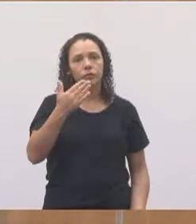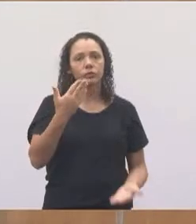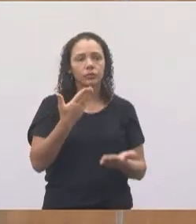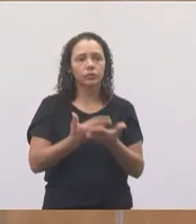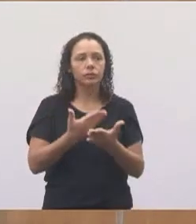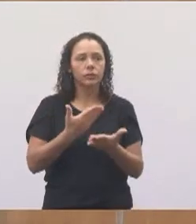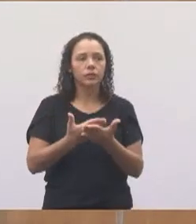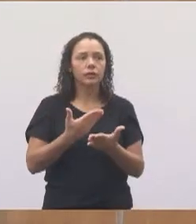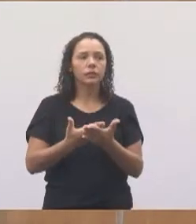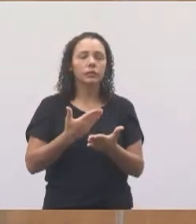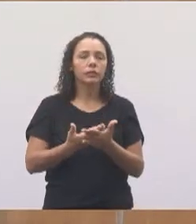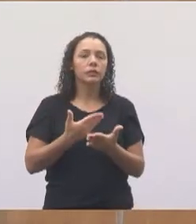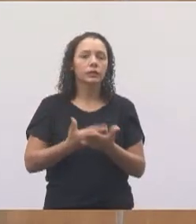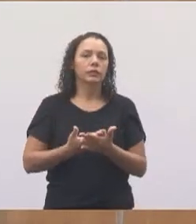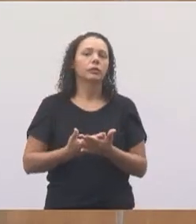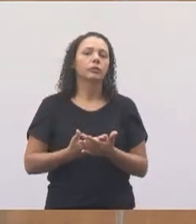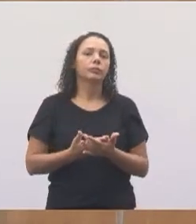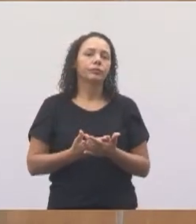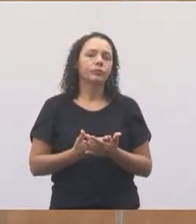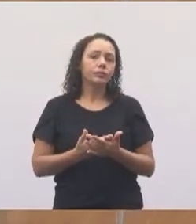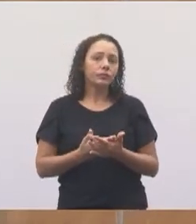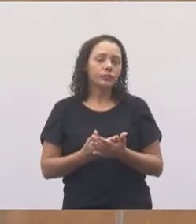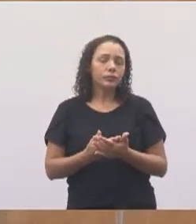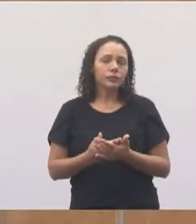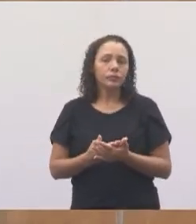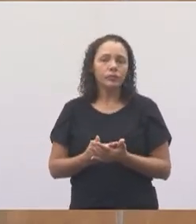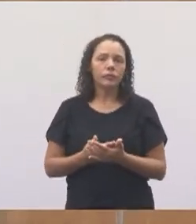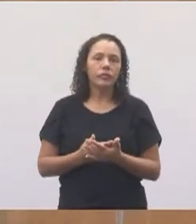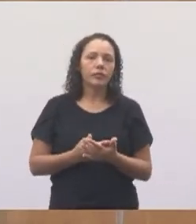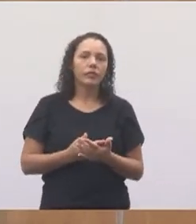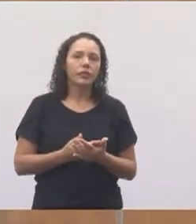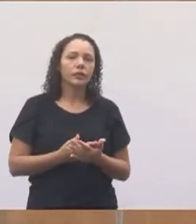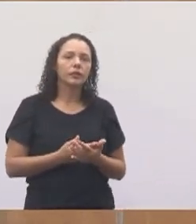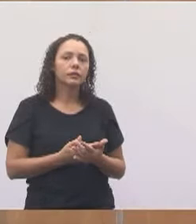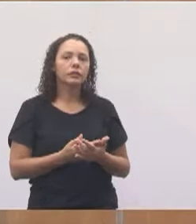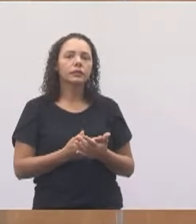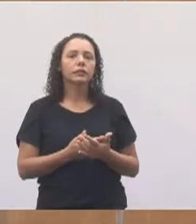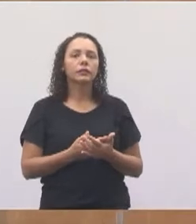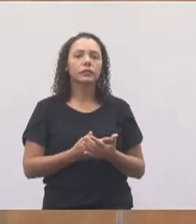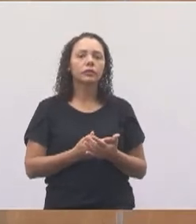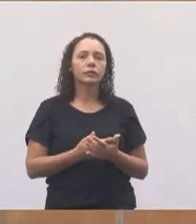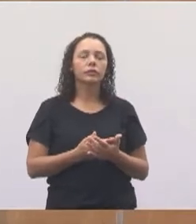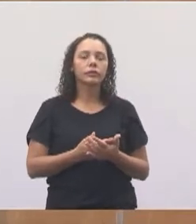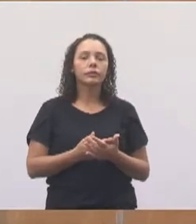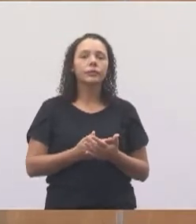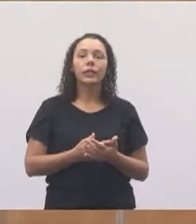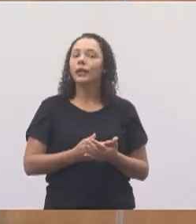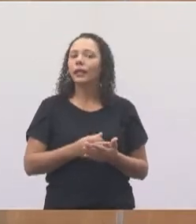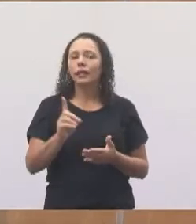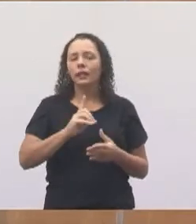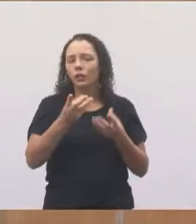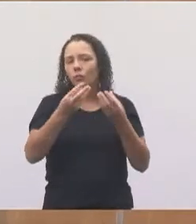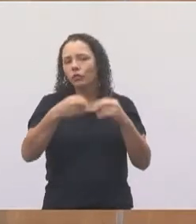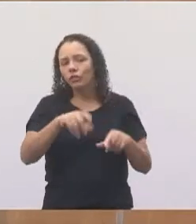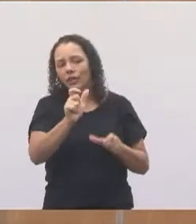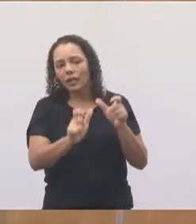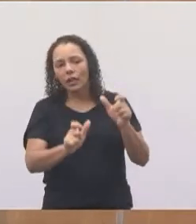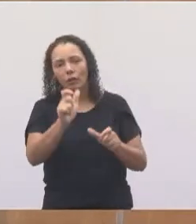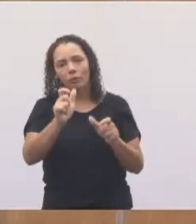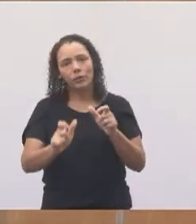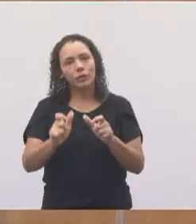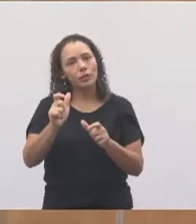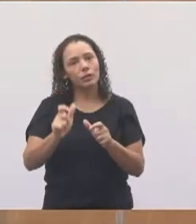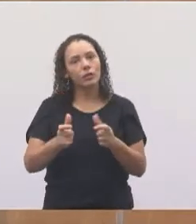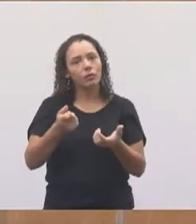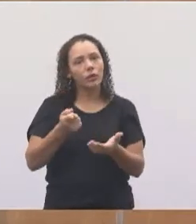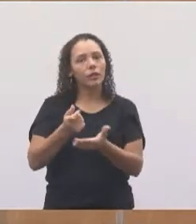não onerar aqueles que, na sua vida ativa, fizeram a sua devida contribuição previdenciária. E hoje tem que ajudar